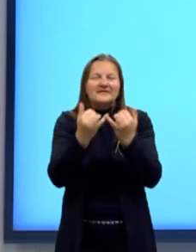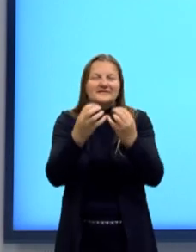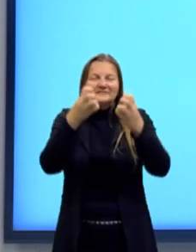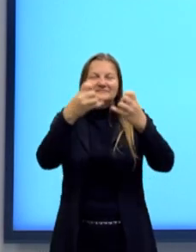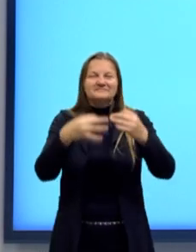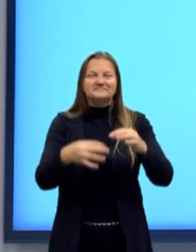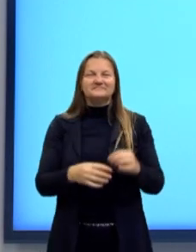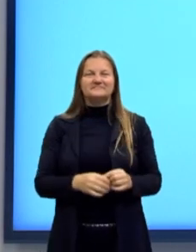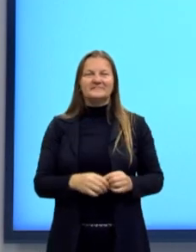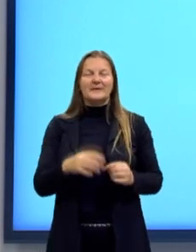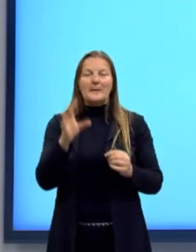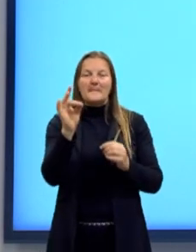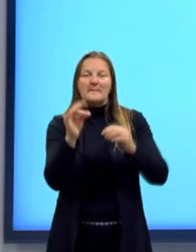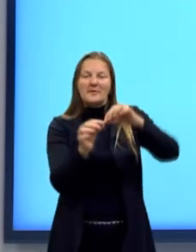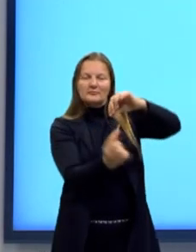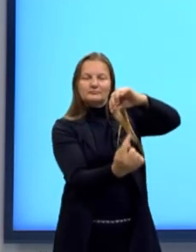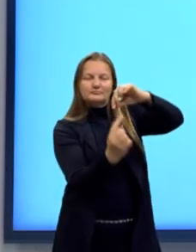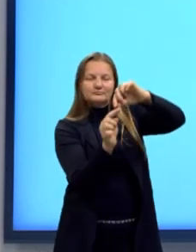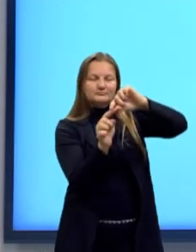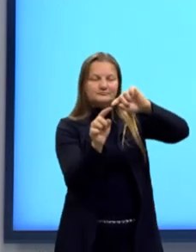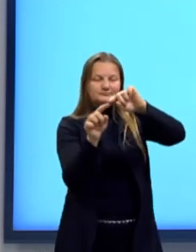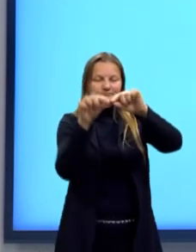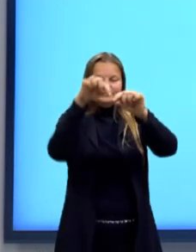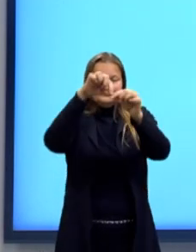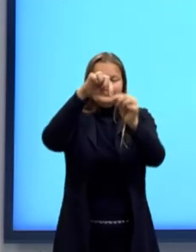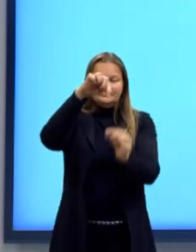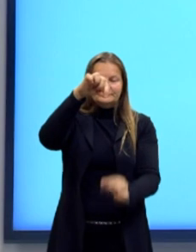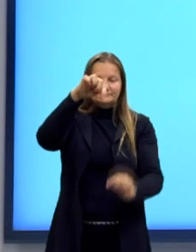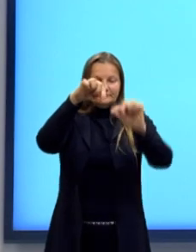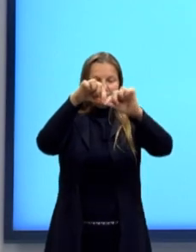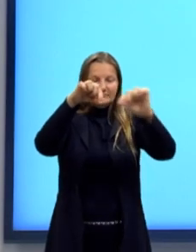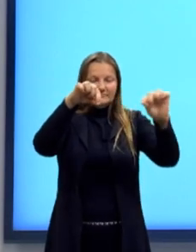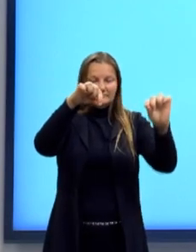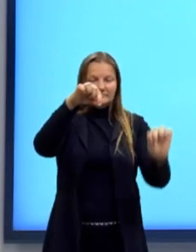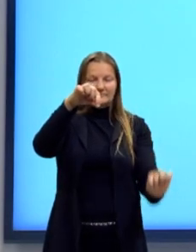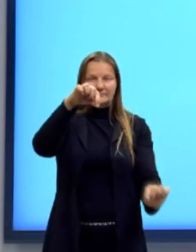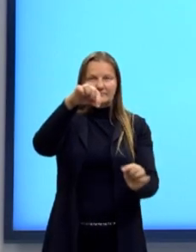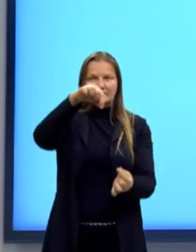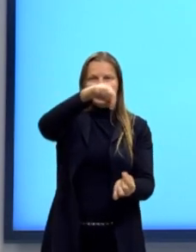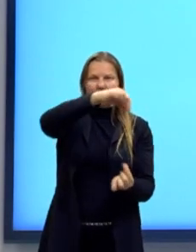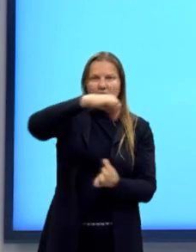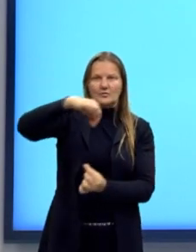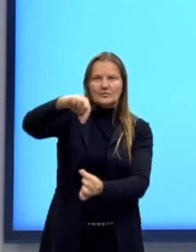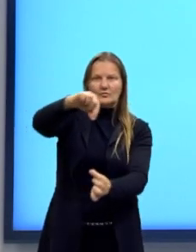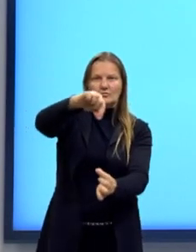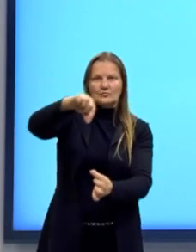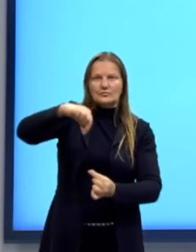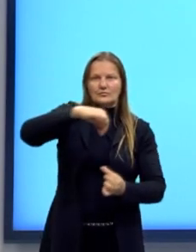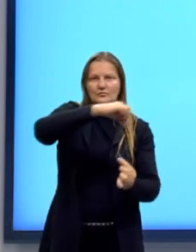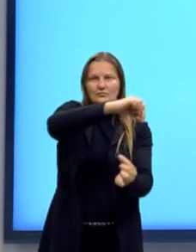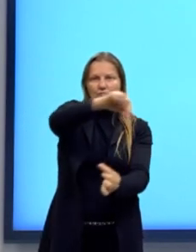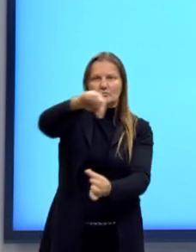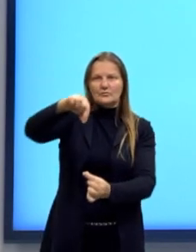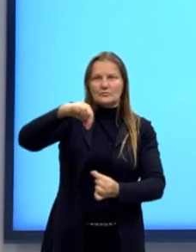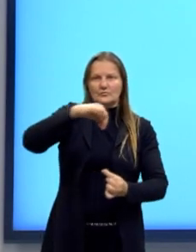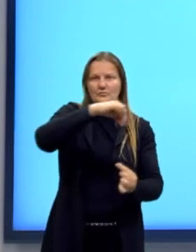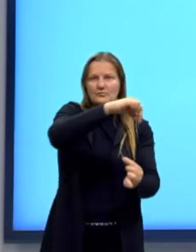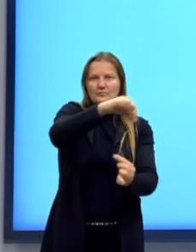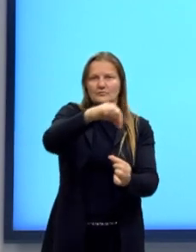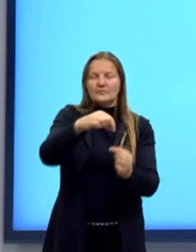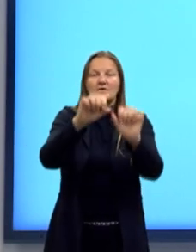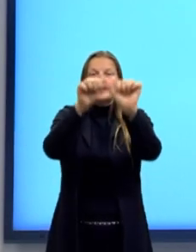palitinho a gente consegue visualizar que rotação se ela for Maria essa imagem que nós temos aqui